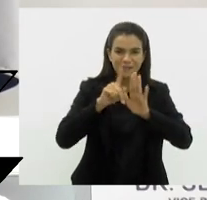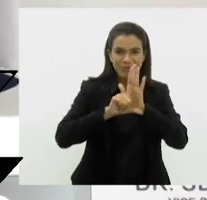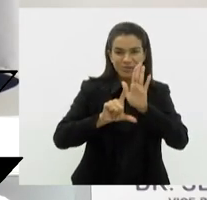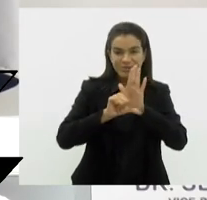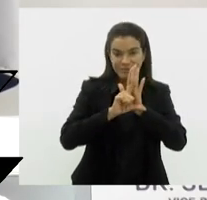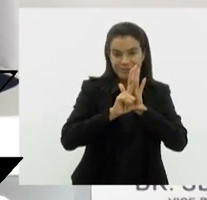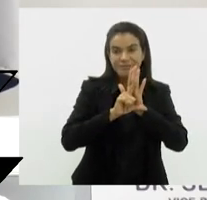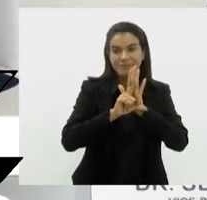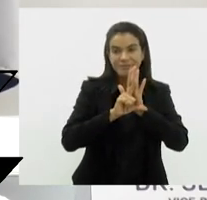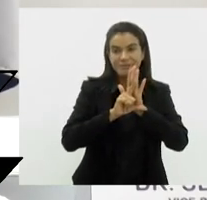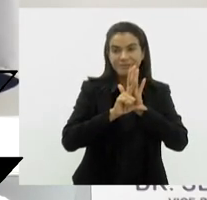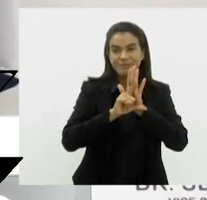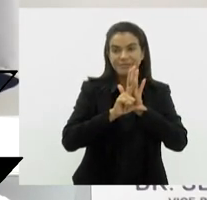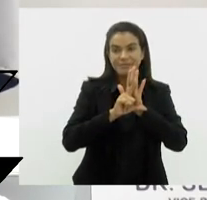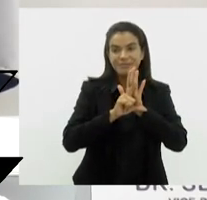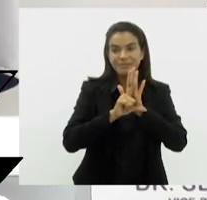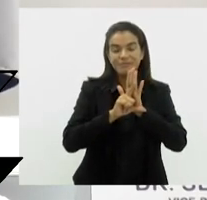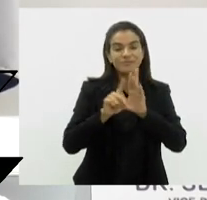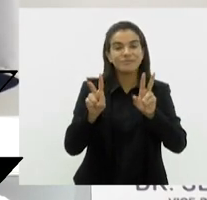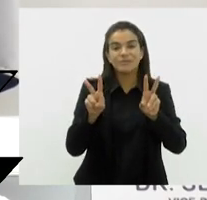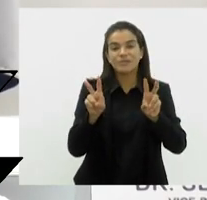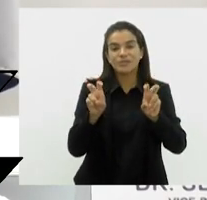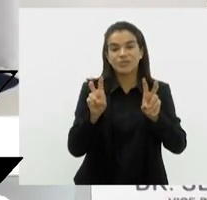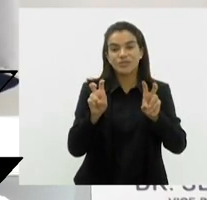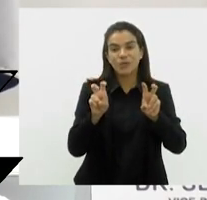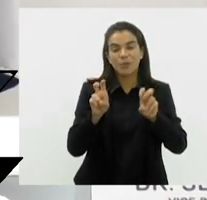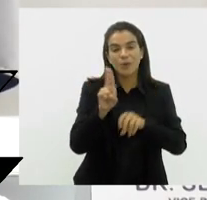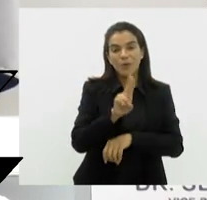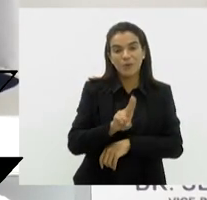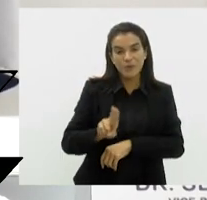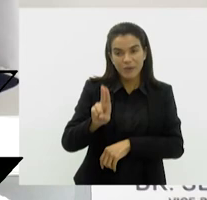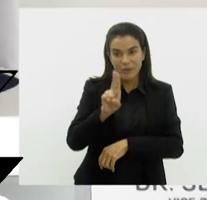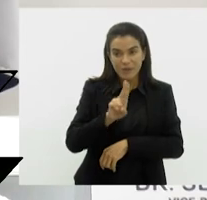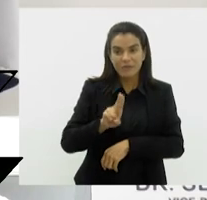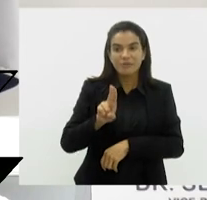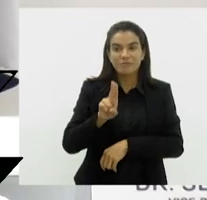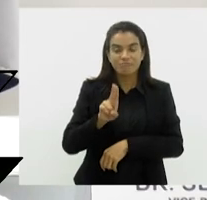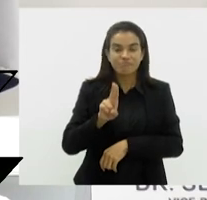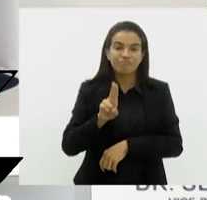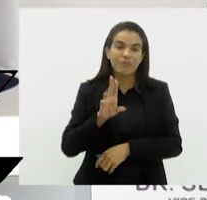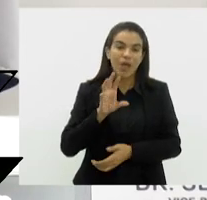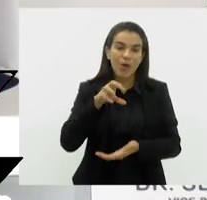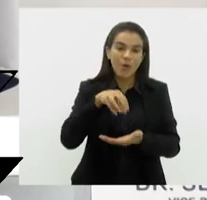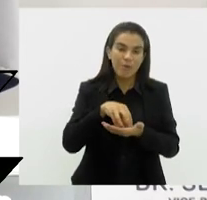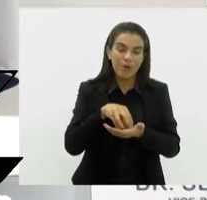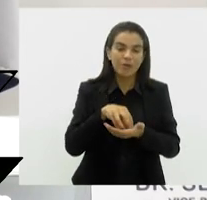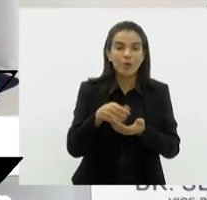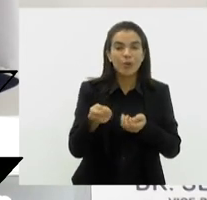matéria, No que diz respeito à utilização, justamente por esse centro de comando e controle, das